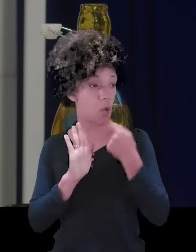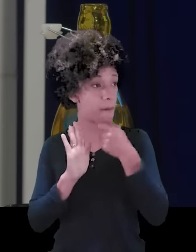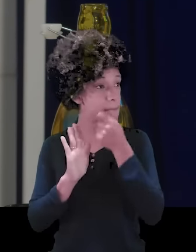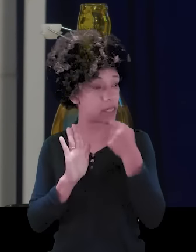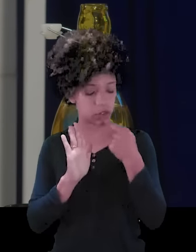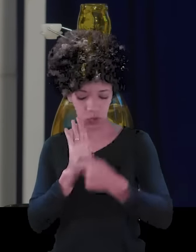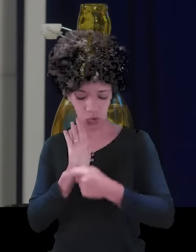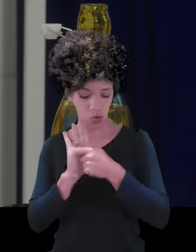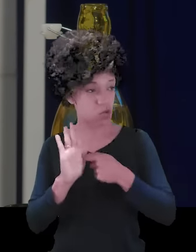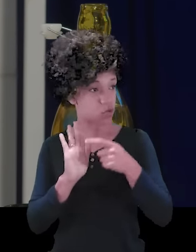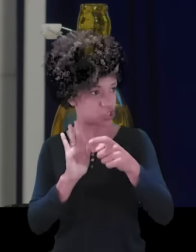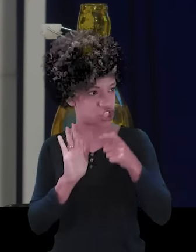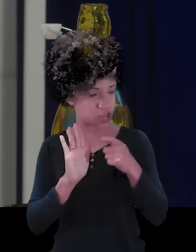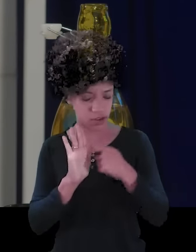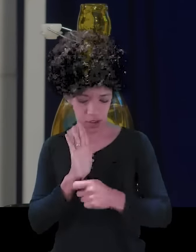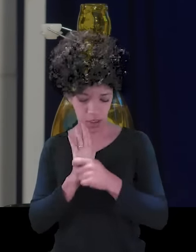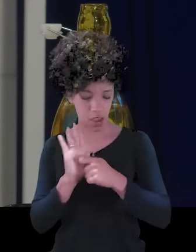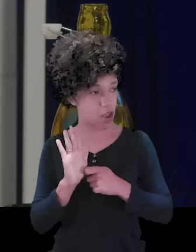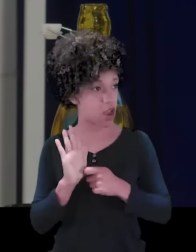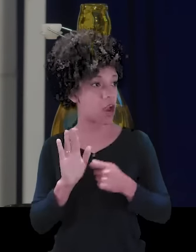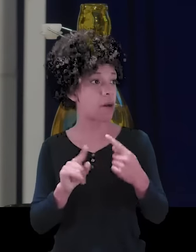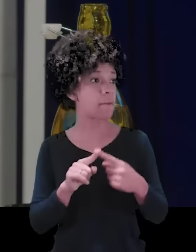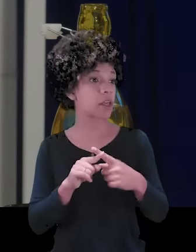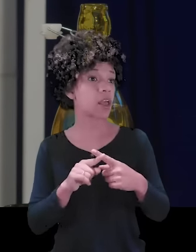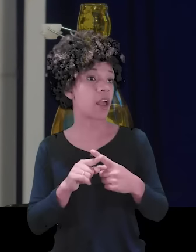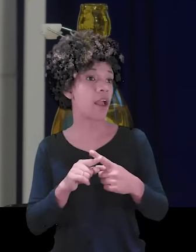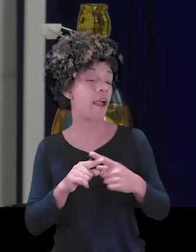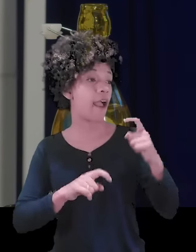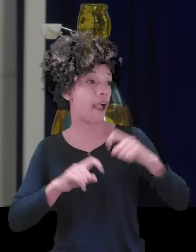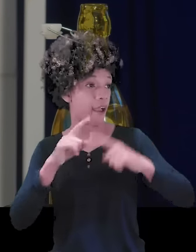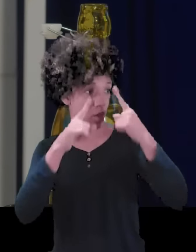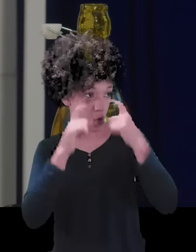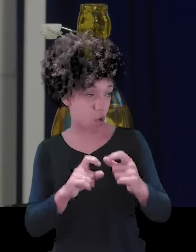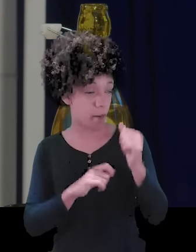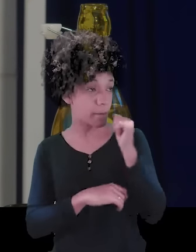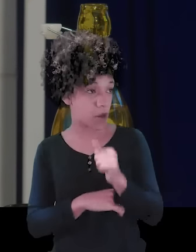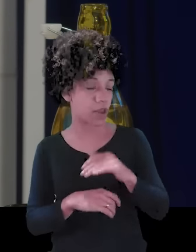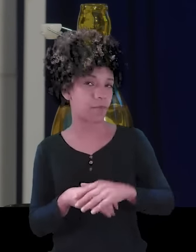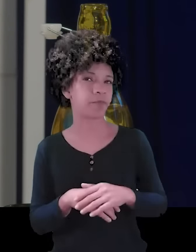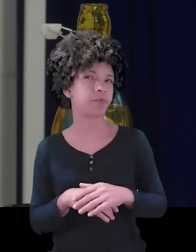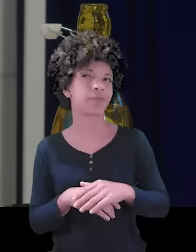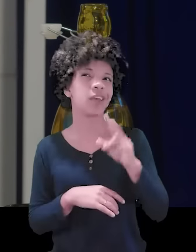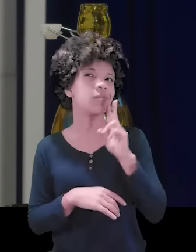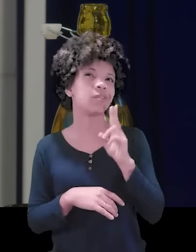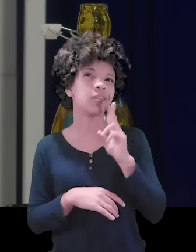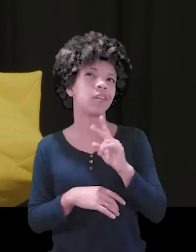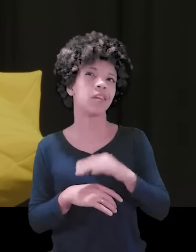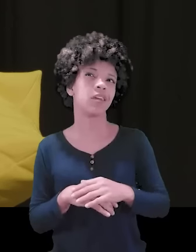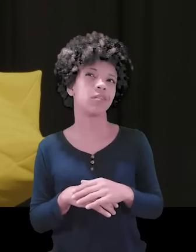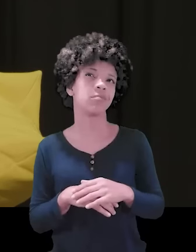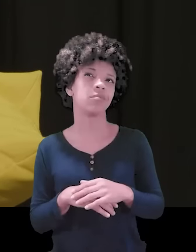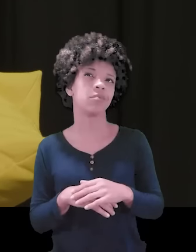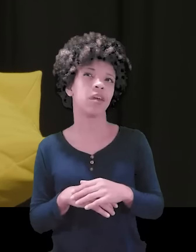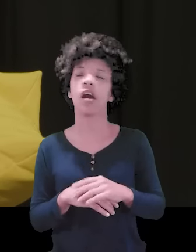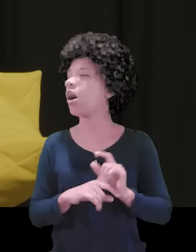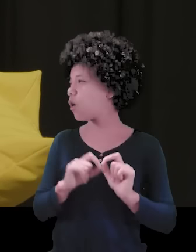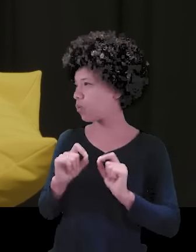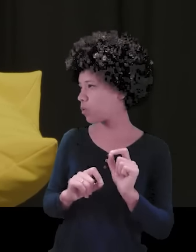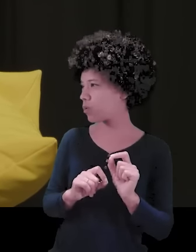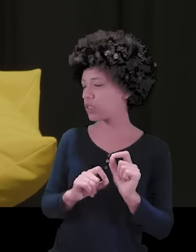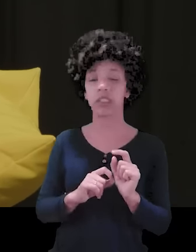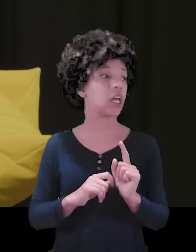mão com batons x já daí violência contra a mulher é eu não tô lembrada desse alguma coisa